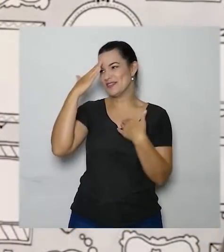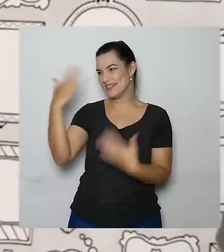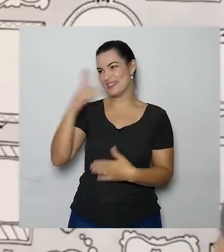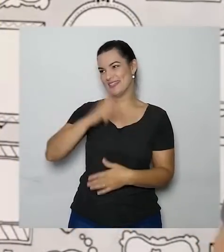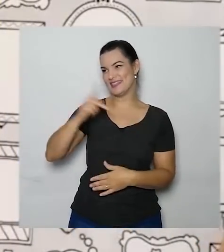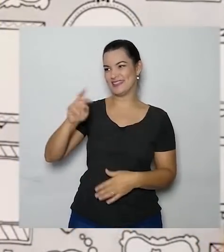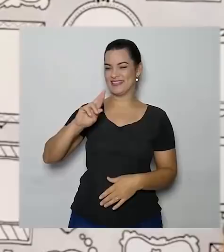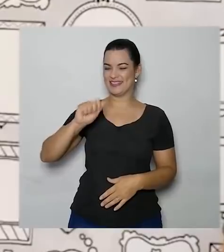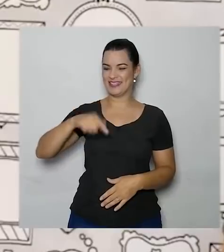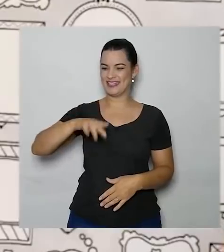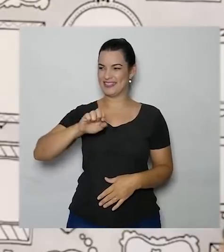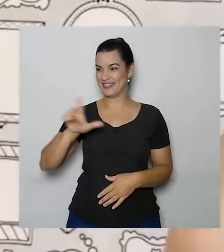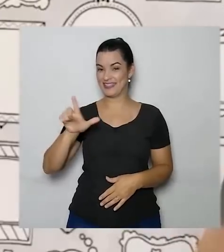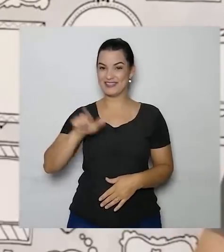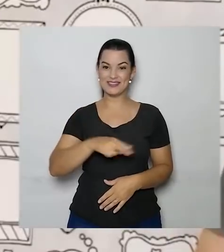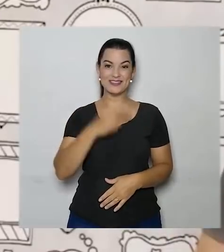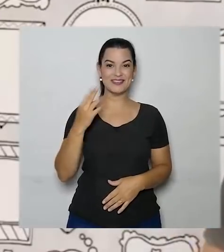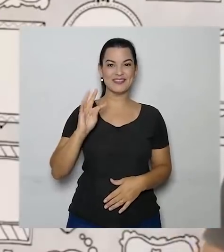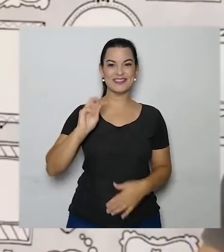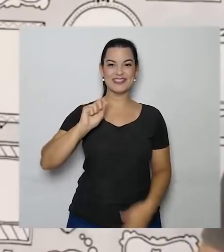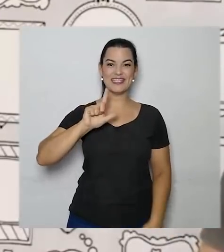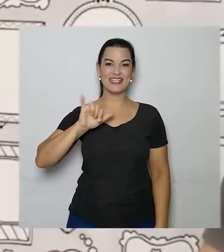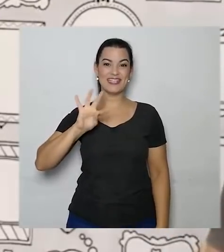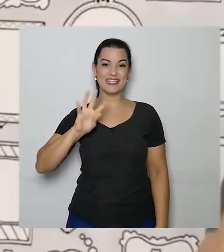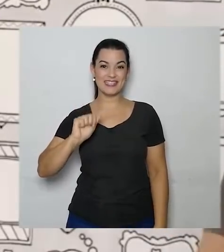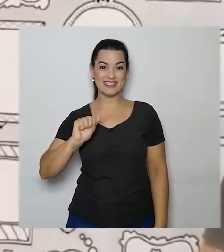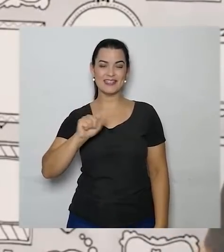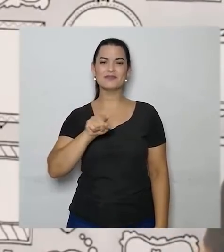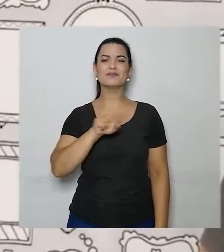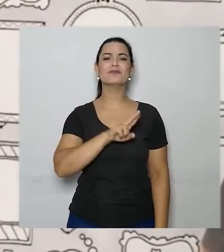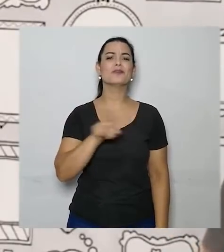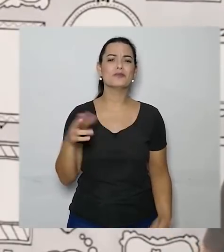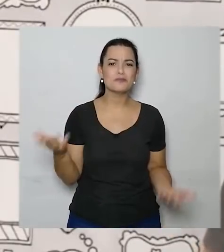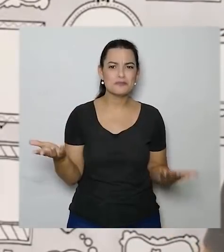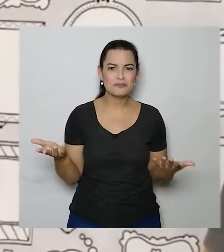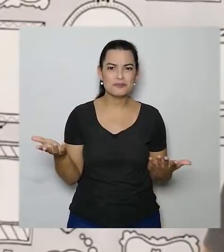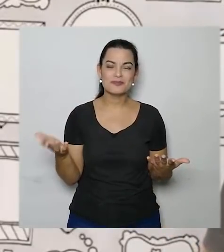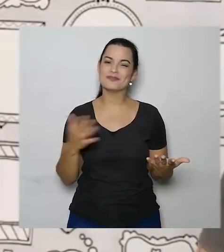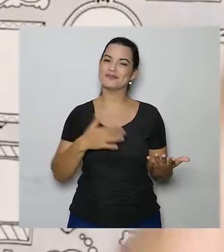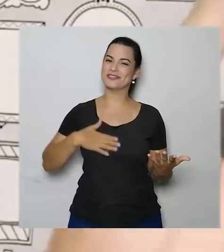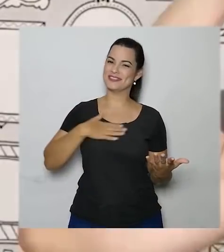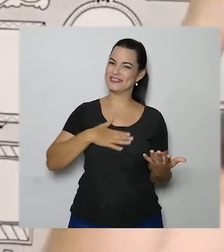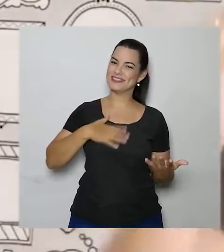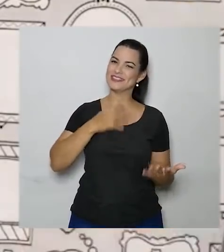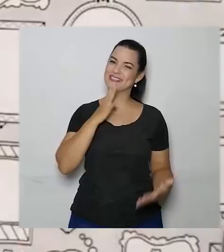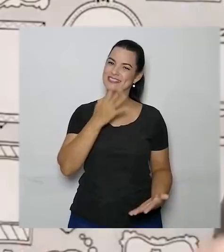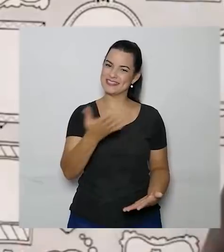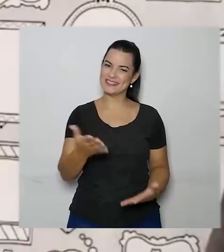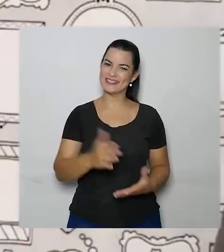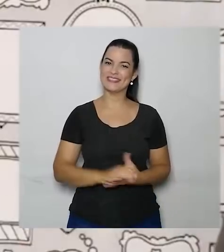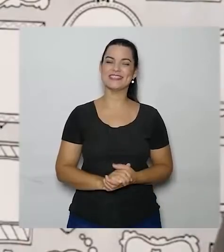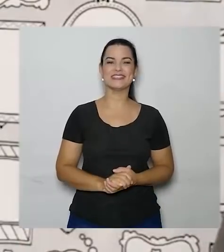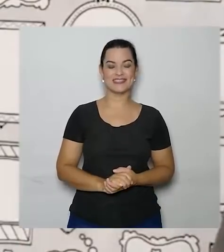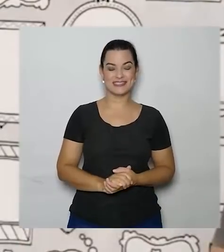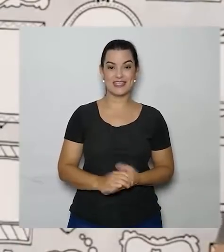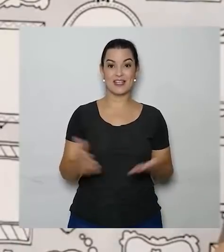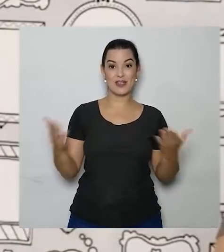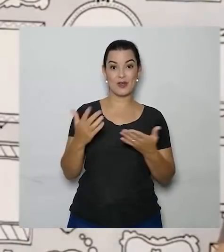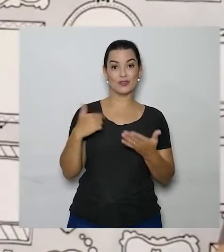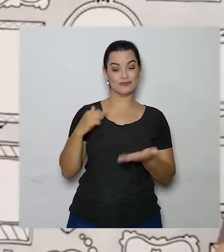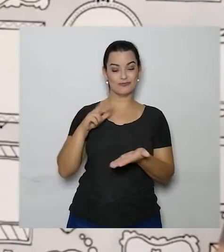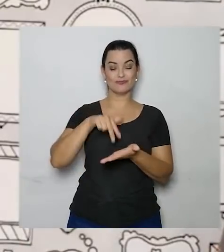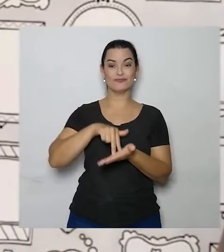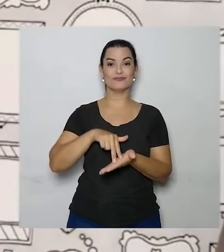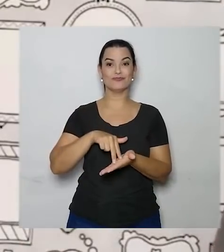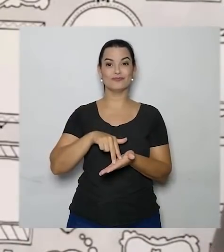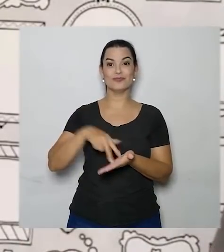Muito obrigada, professora Raquel. O meu nome é Thalita. E o seu nome, qual é? Um prazer te conhecer. Hoje eu vim